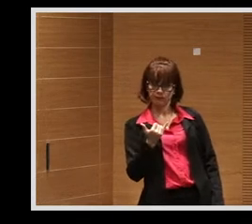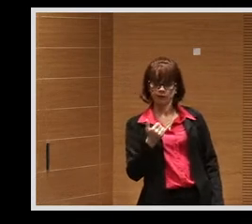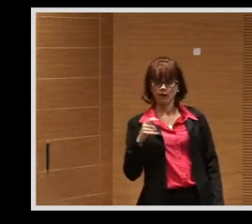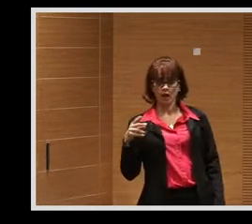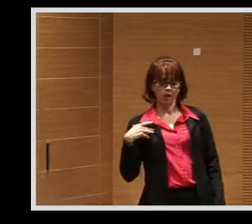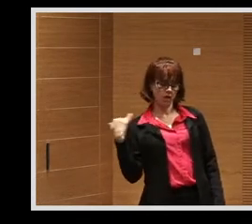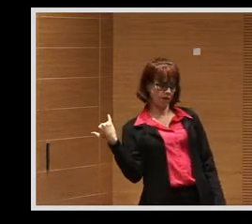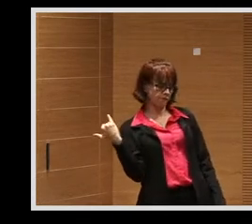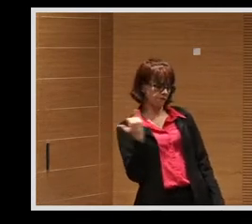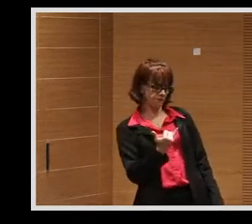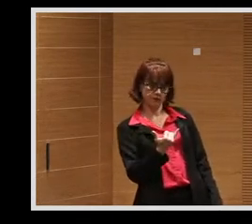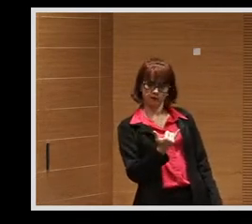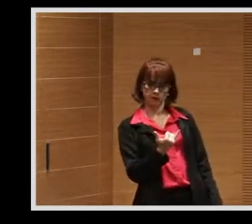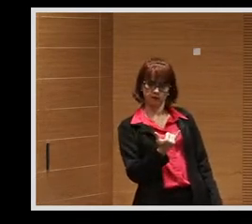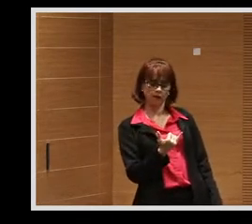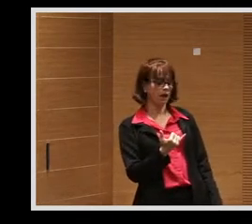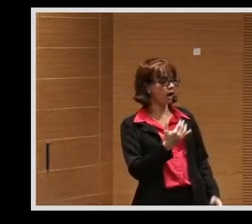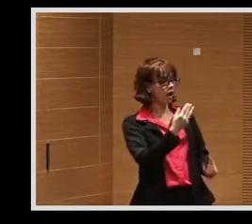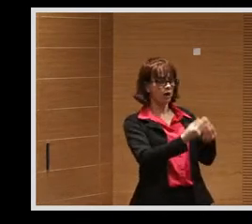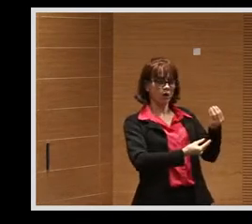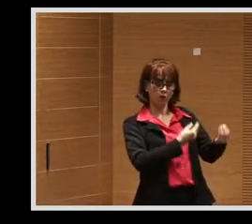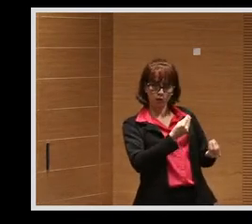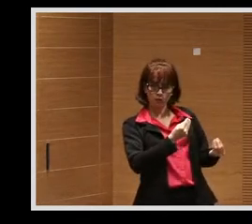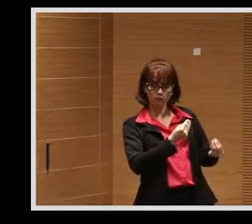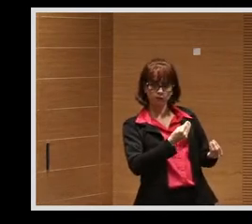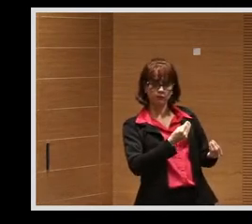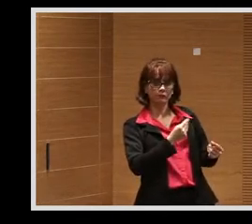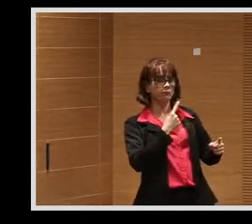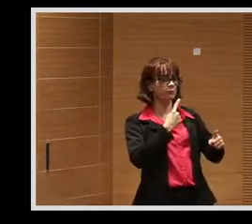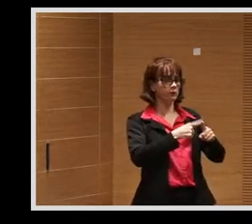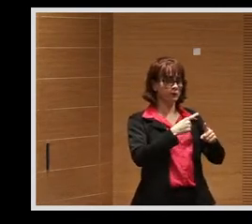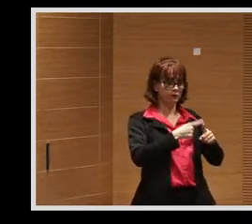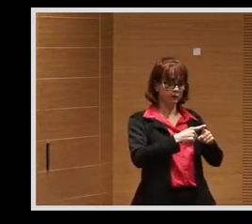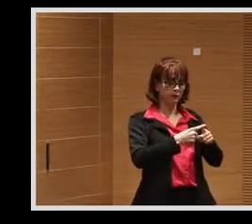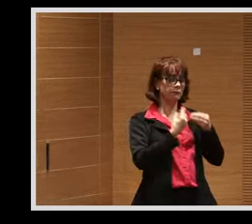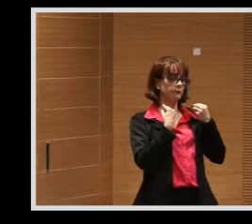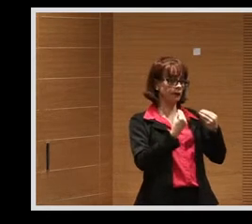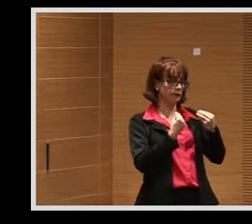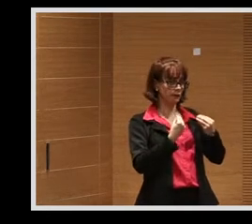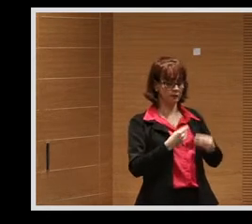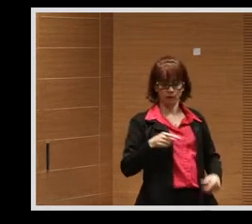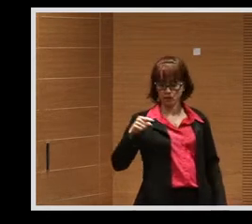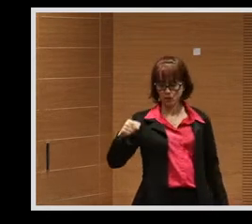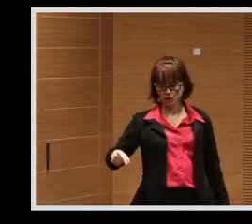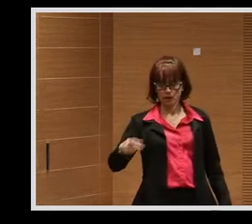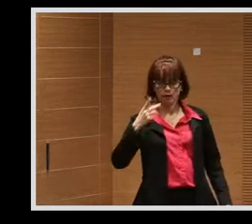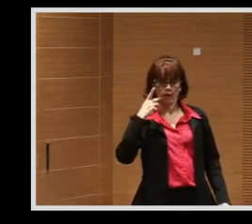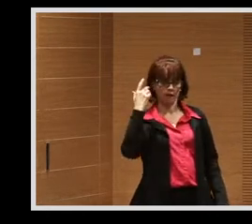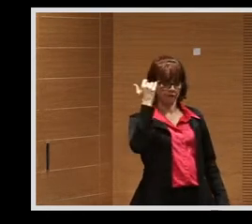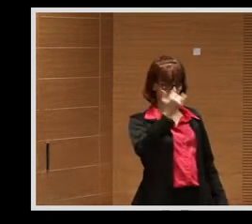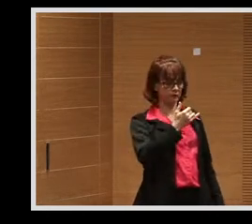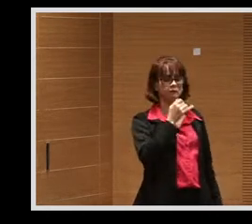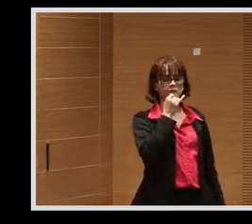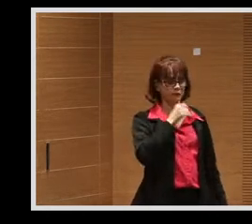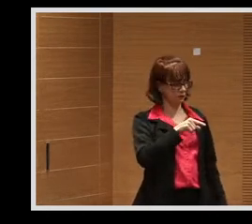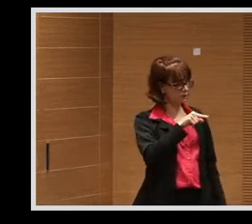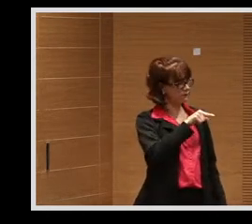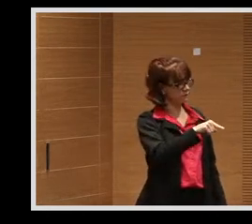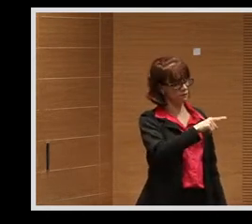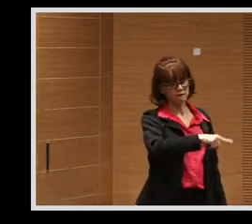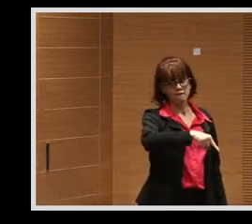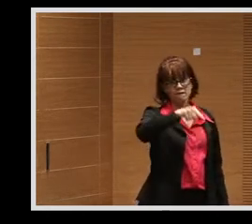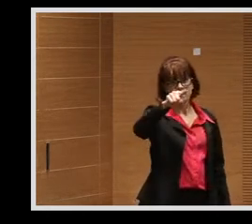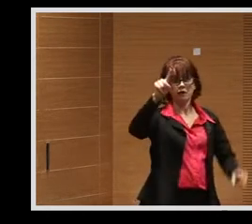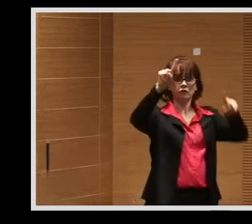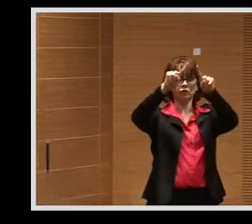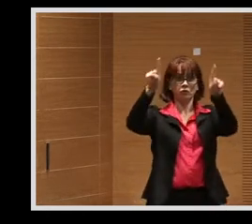o que ele deve fazer, como deve fazer. Então, o que está sem venda determina uma tarefa, por exemplo, vai lá, encosta a mão no quadro.